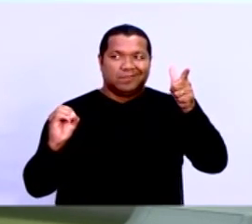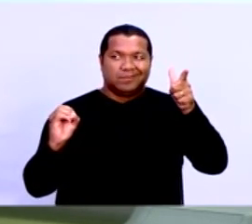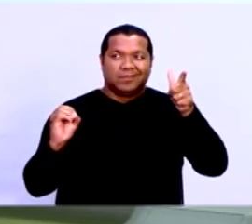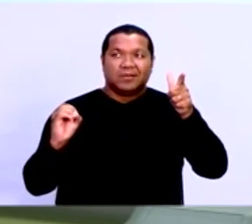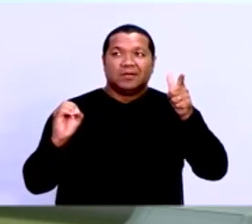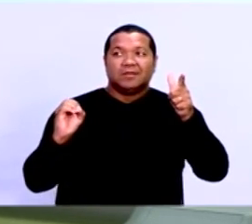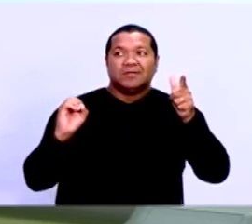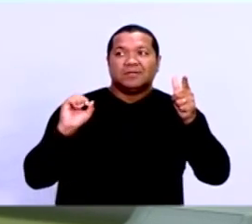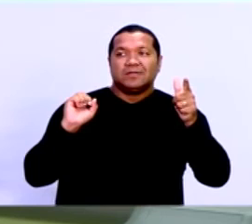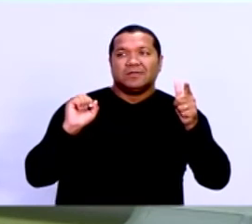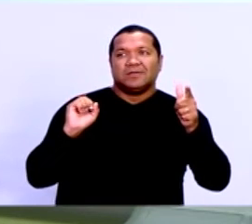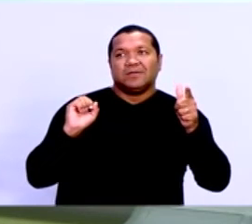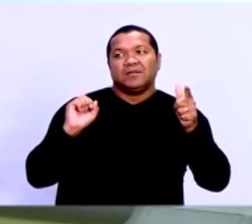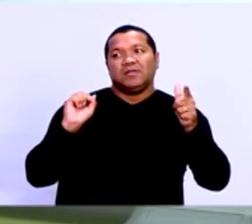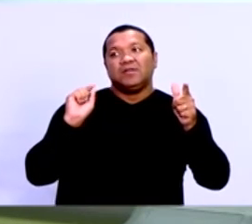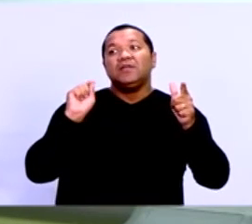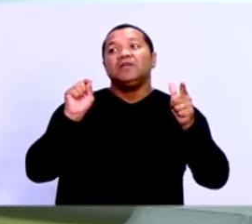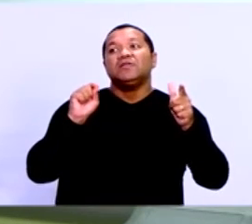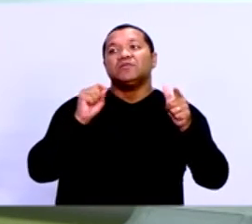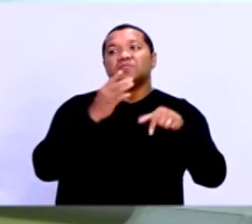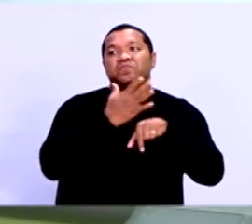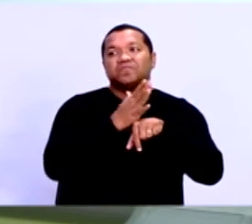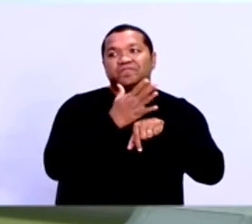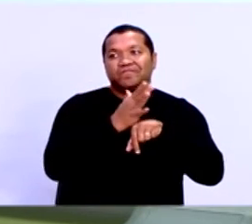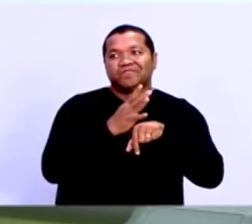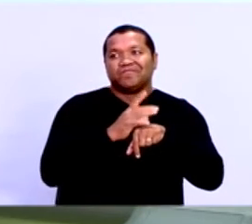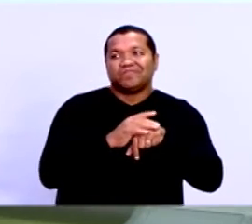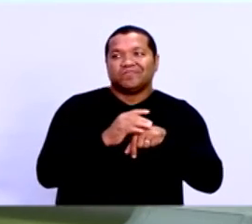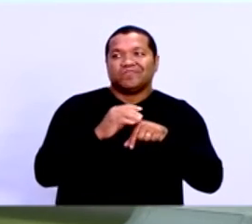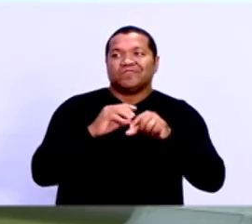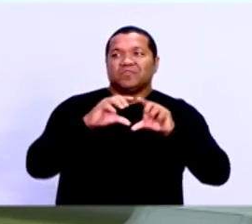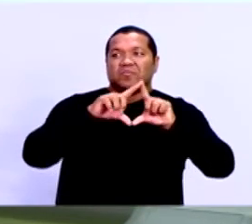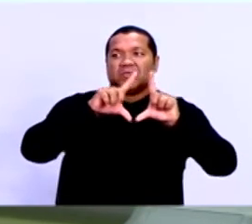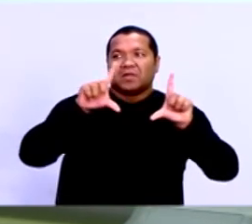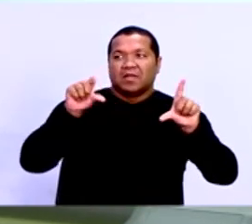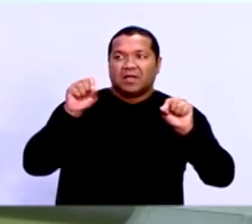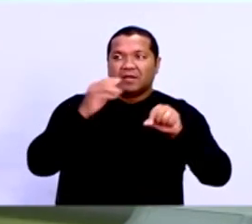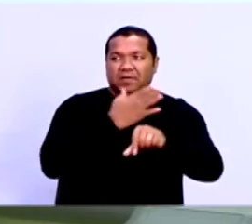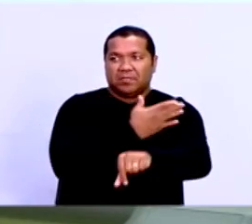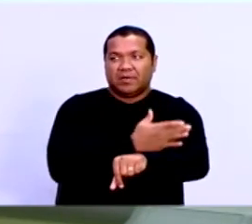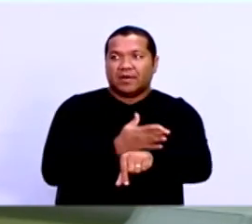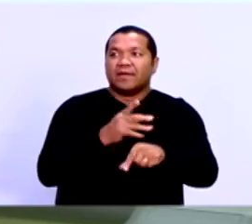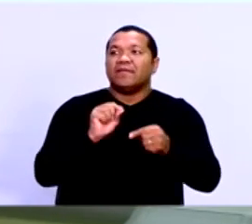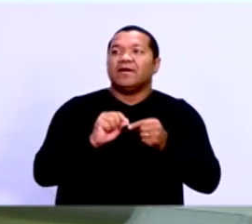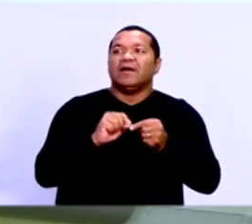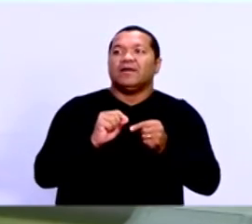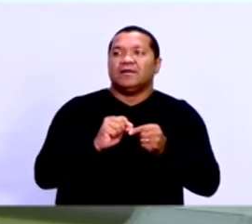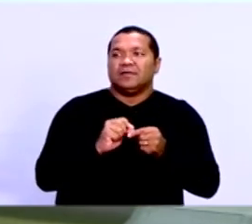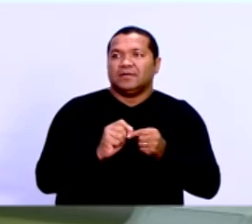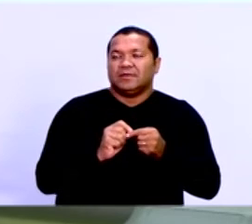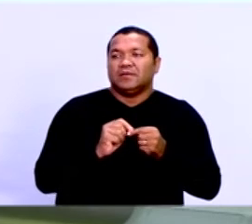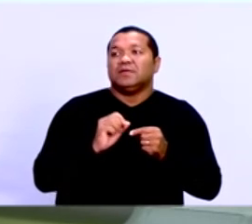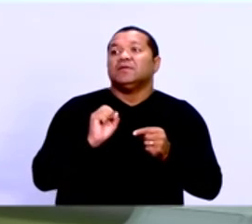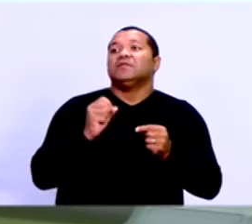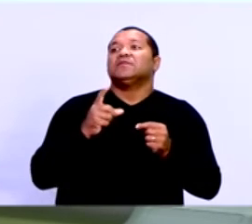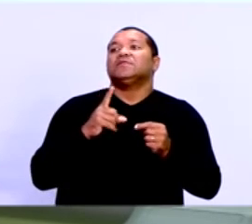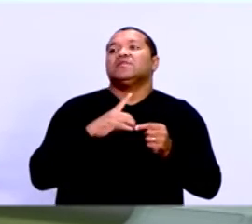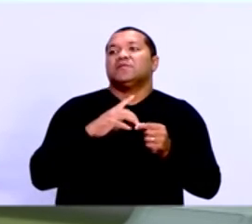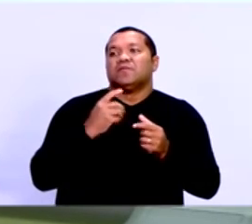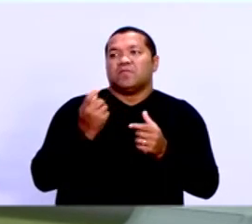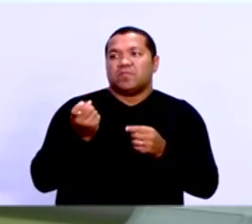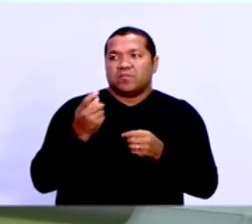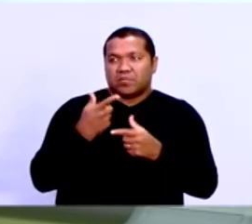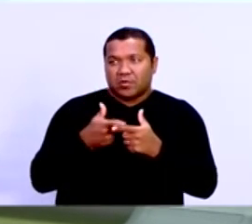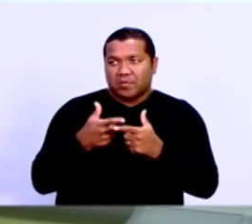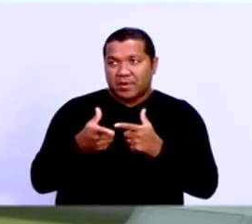isso o teste de caixa branca faz se tiver dando algum problema nessa condição ele volta e me diz que está